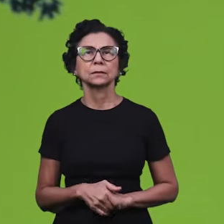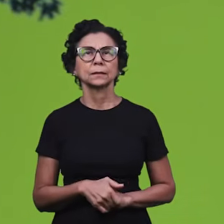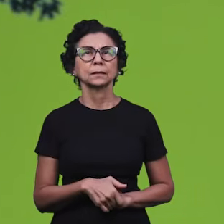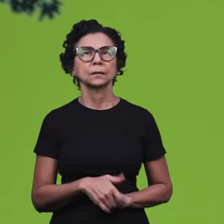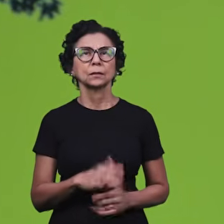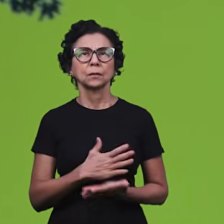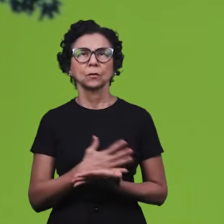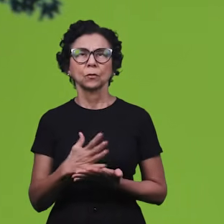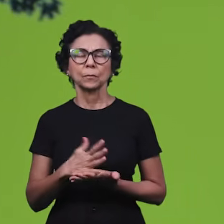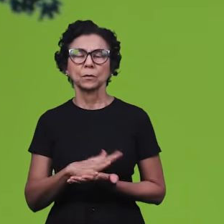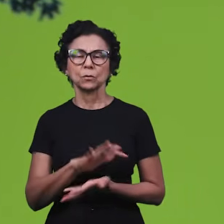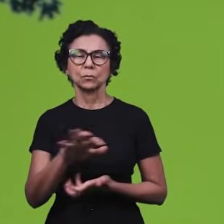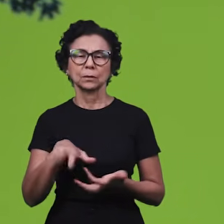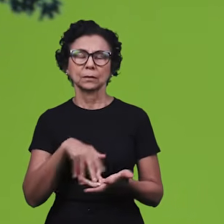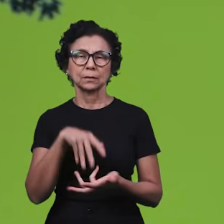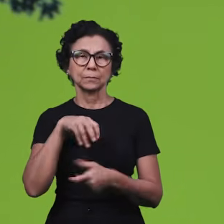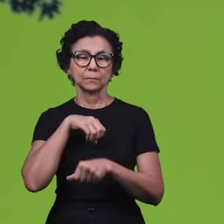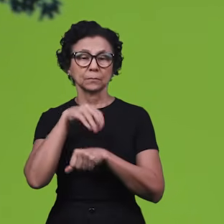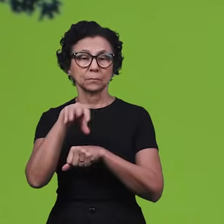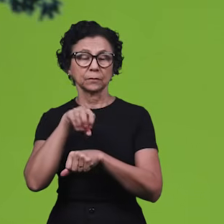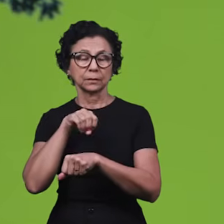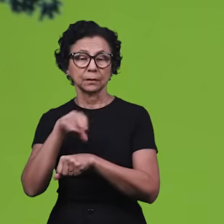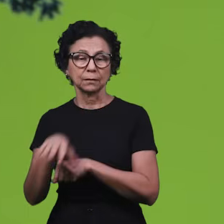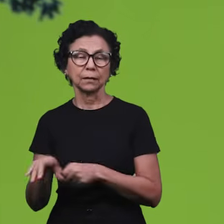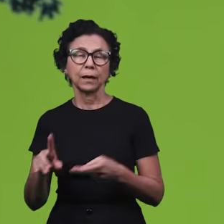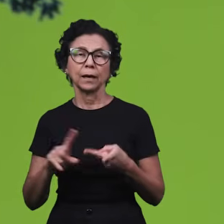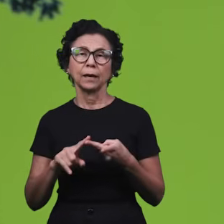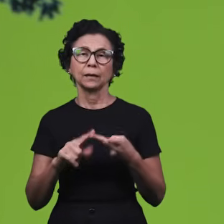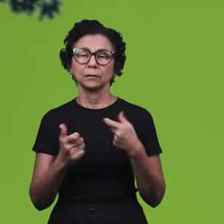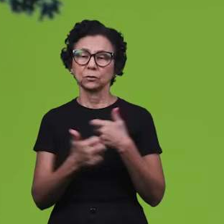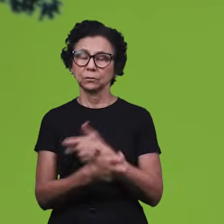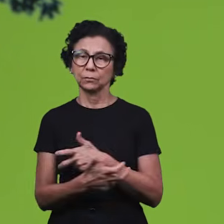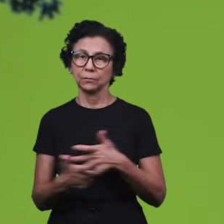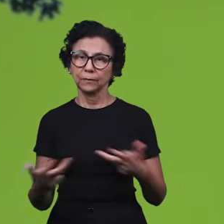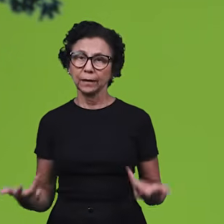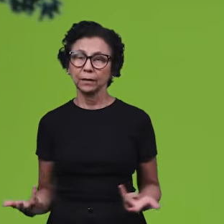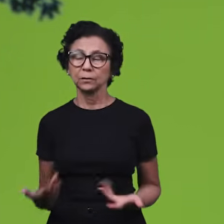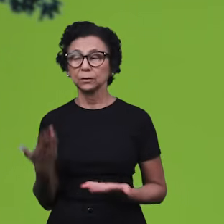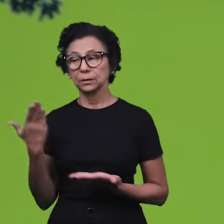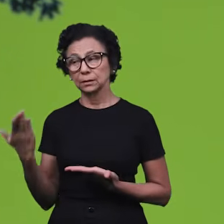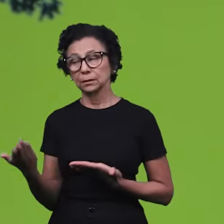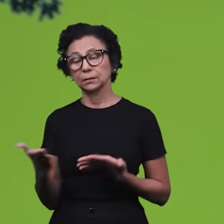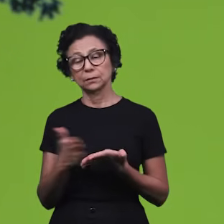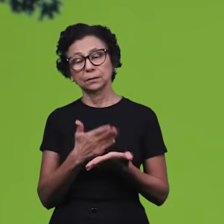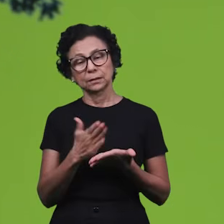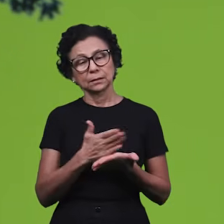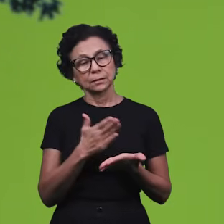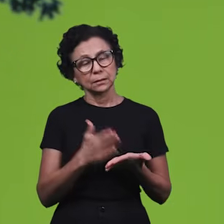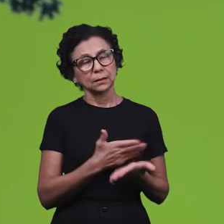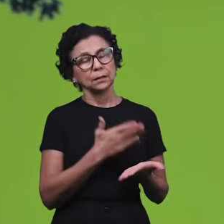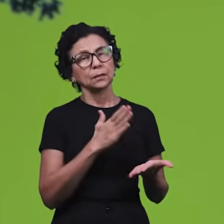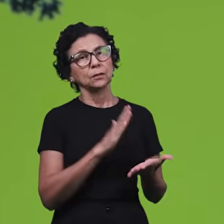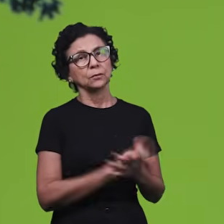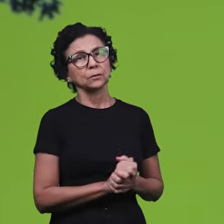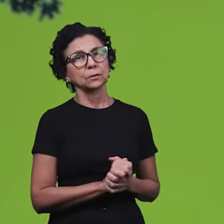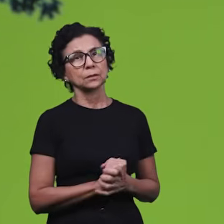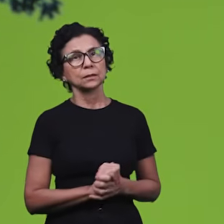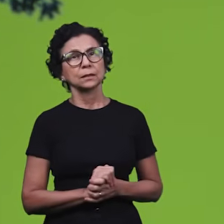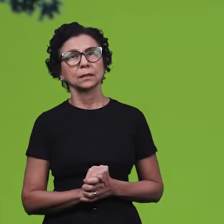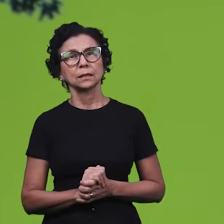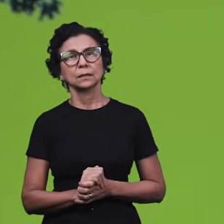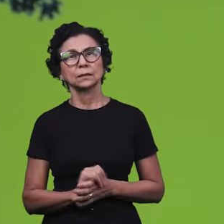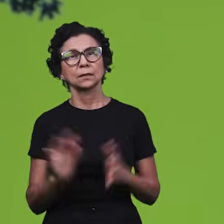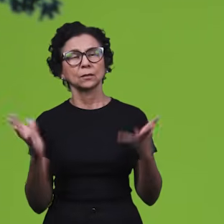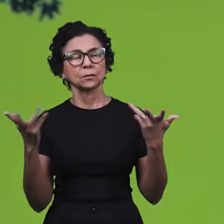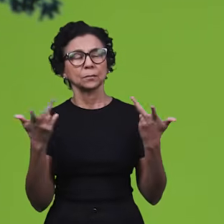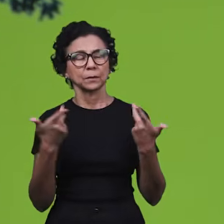nós temos recursos como esses que são tão preciosos, elaborados pelas nossas irmãs, que embelezam a nossa aula,